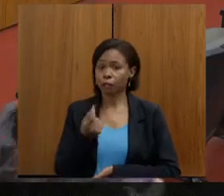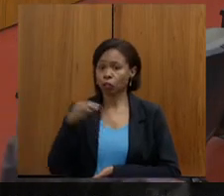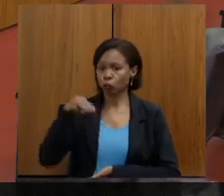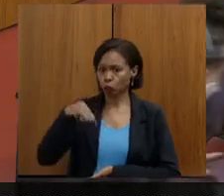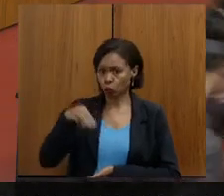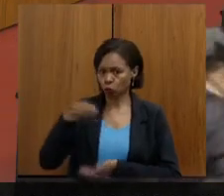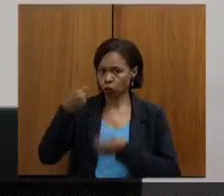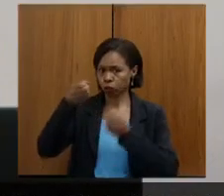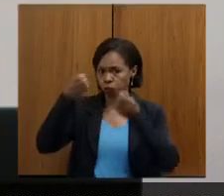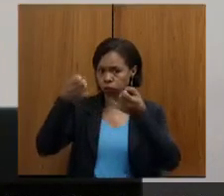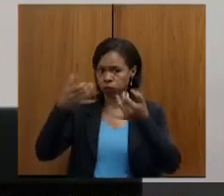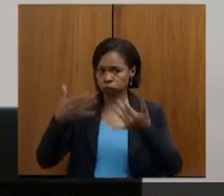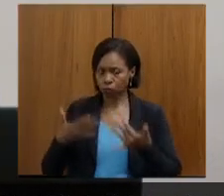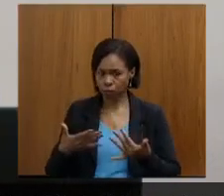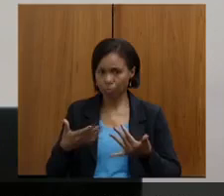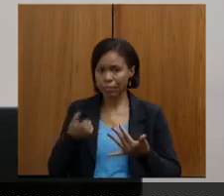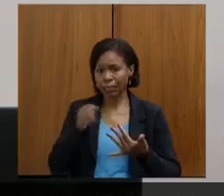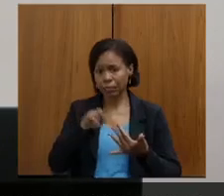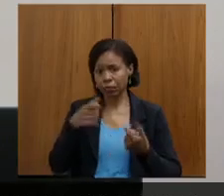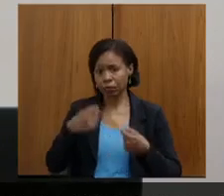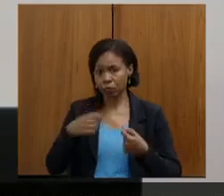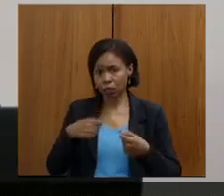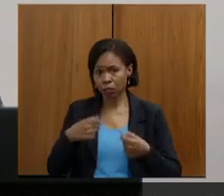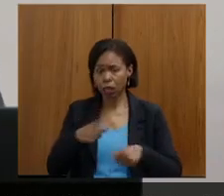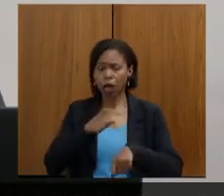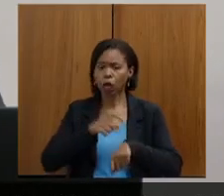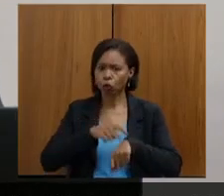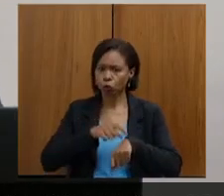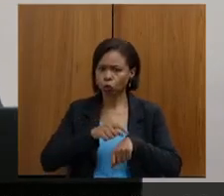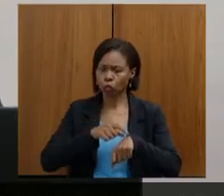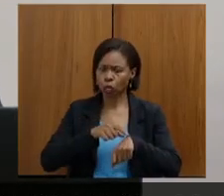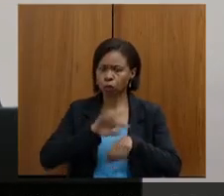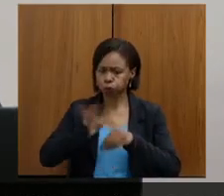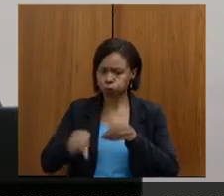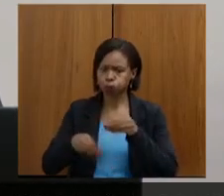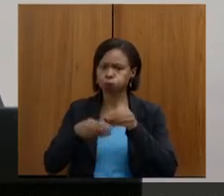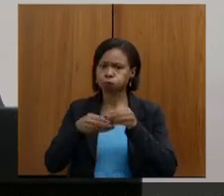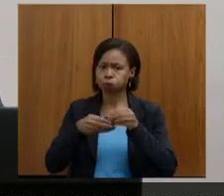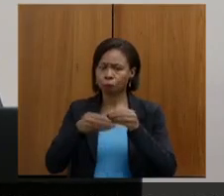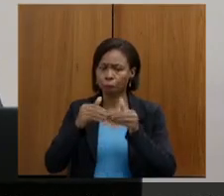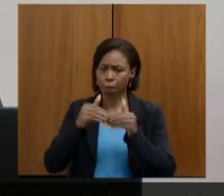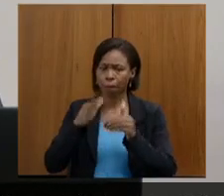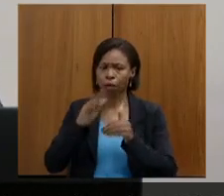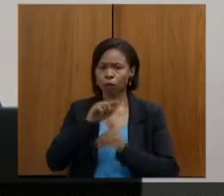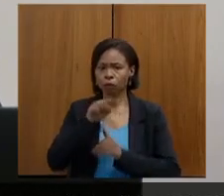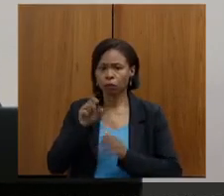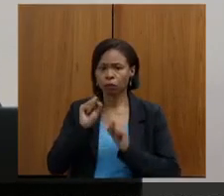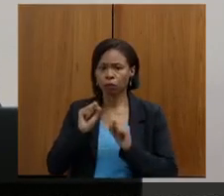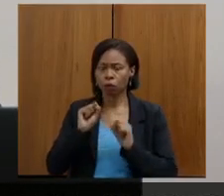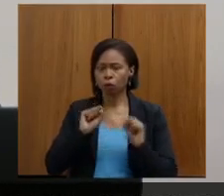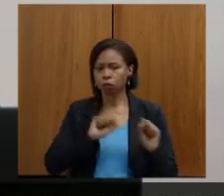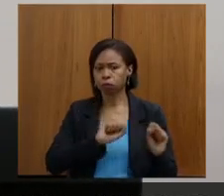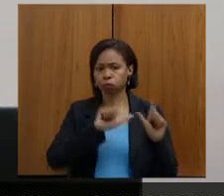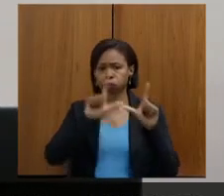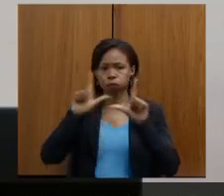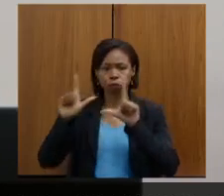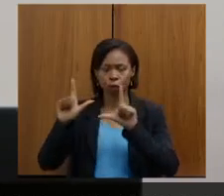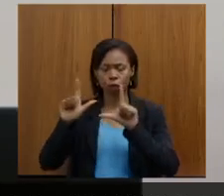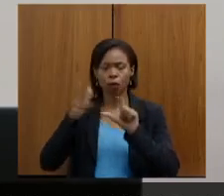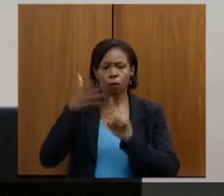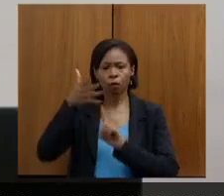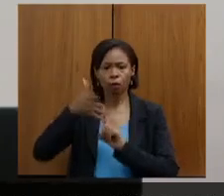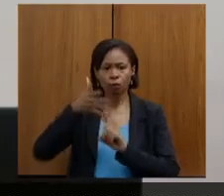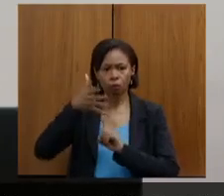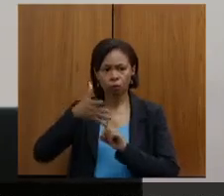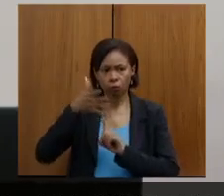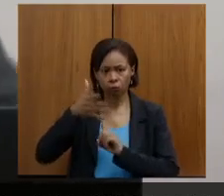havendo necessidade Comandante nosso flexibilizando o tempo para que o Senhor possa fazer a apresentação na